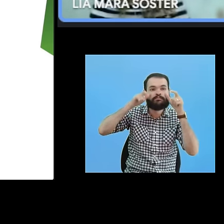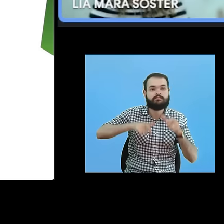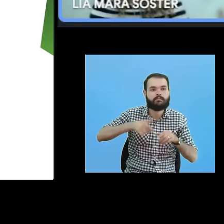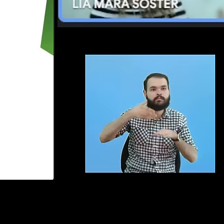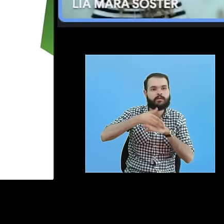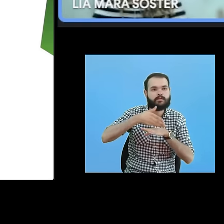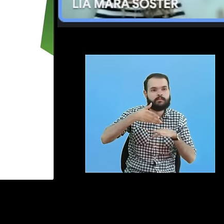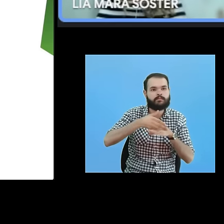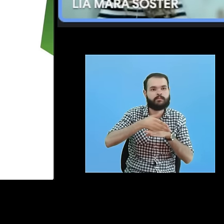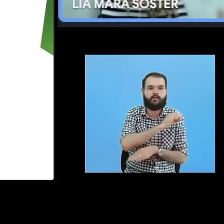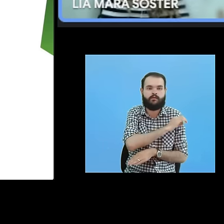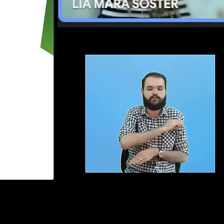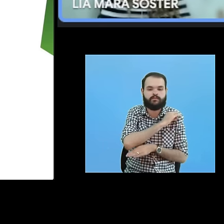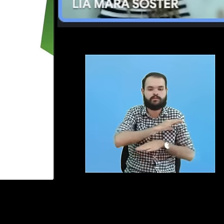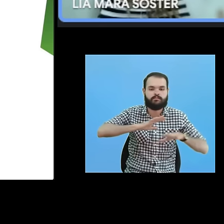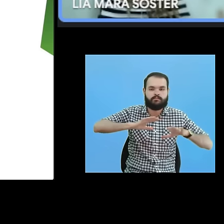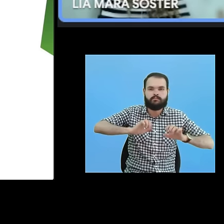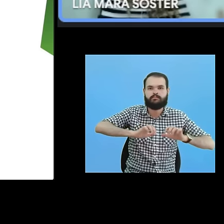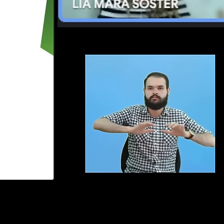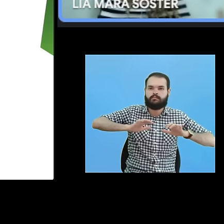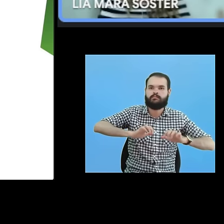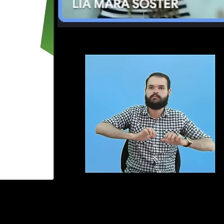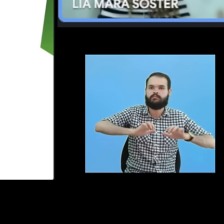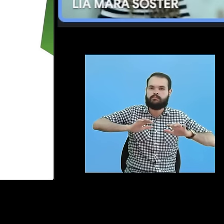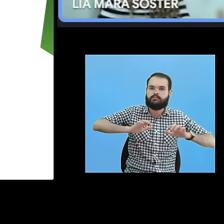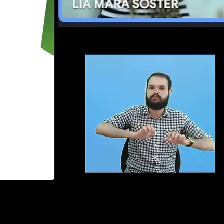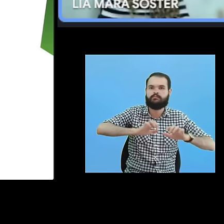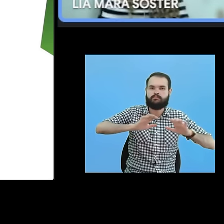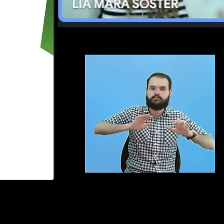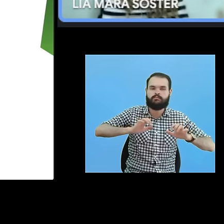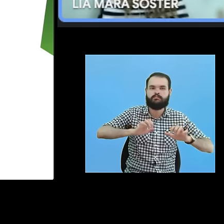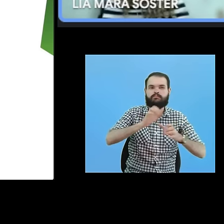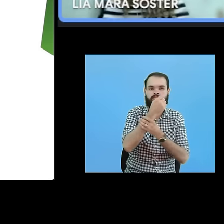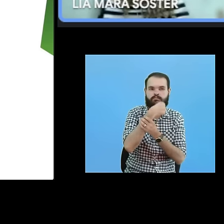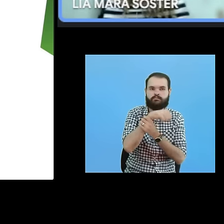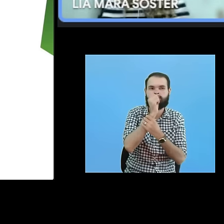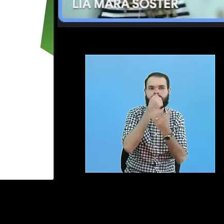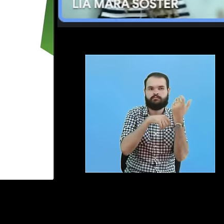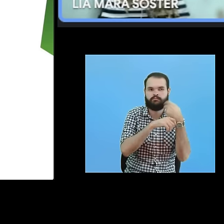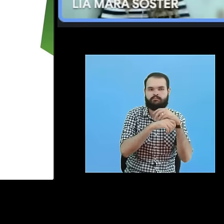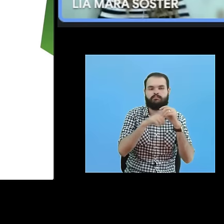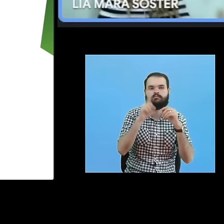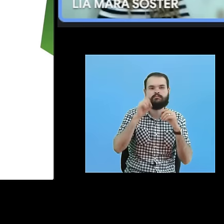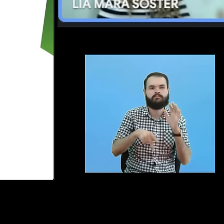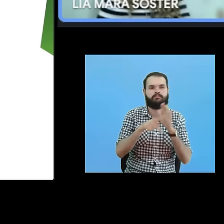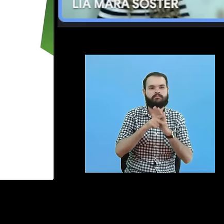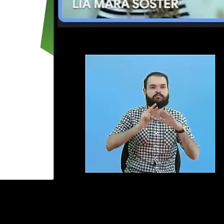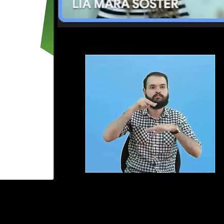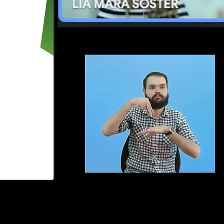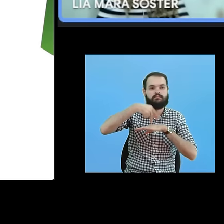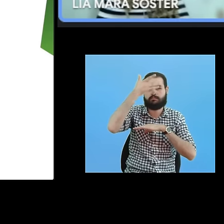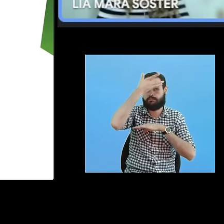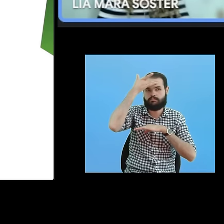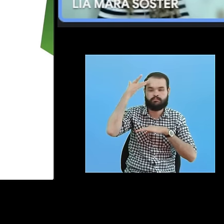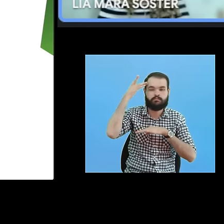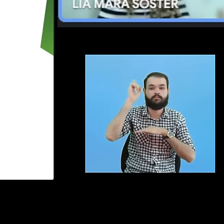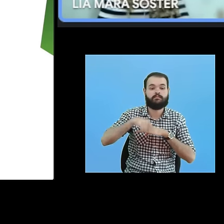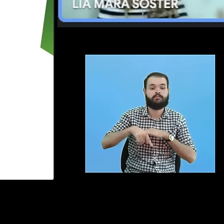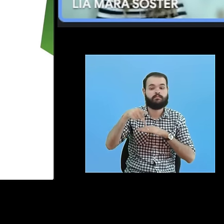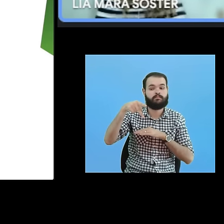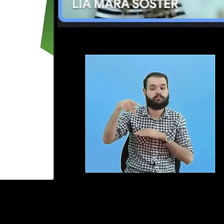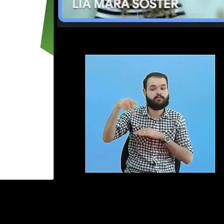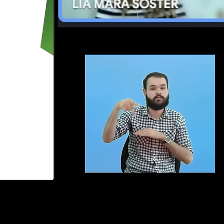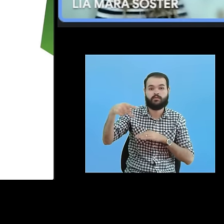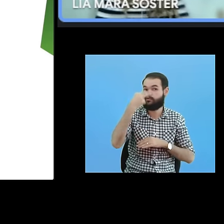de massagem, que novamente vai ser uma oficina que vai trazer um protagonismo. O massagista é um